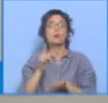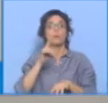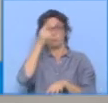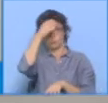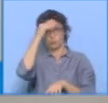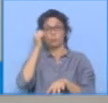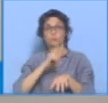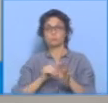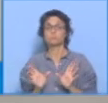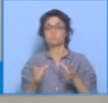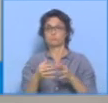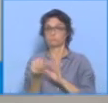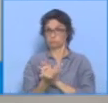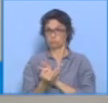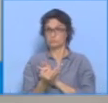comum,